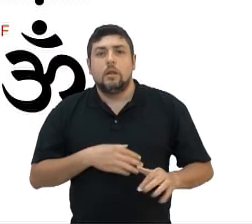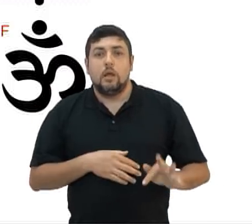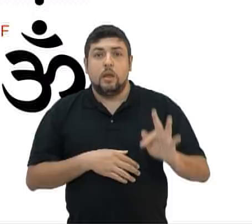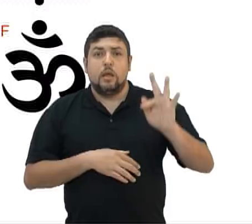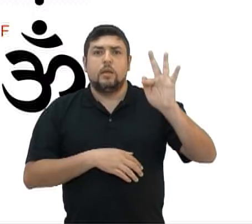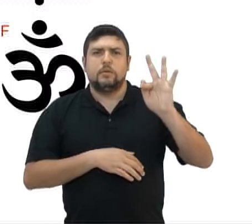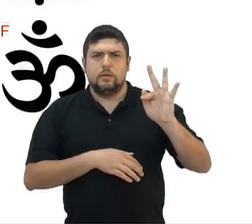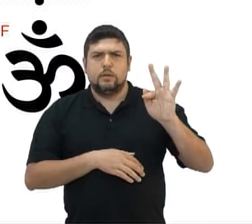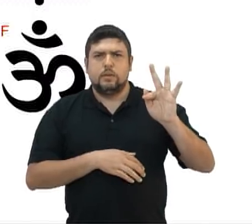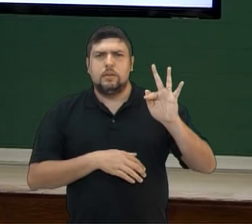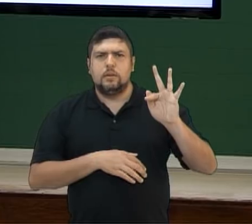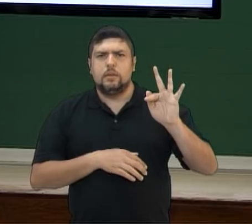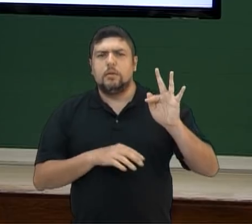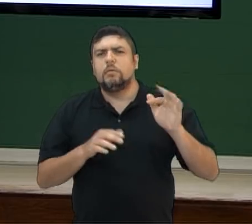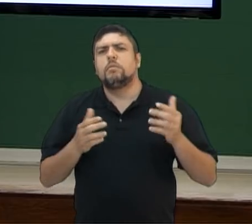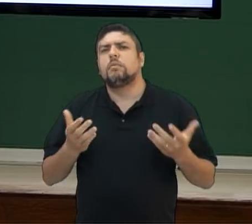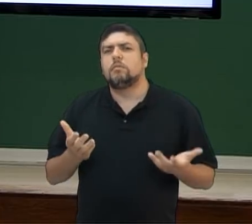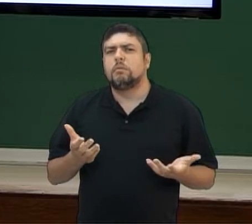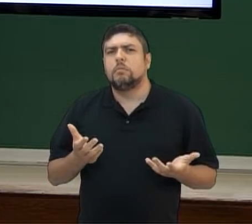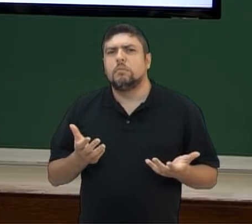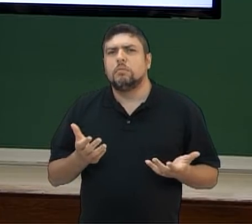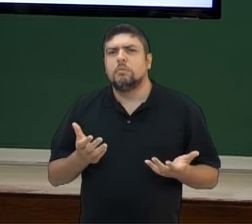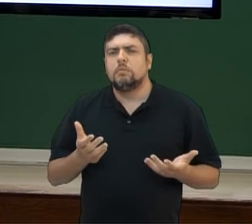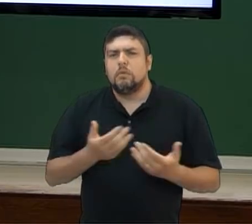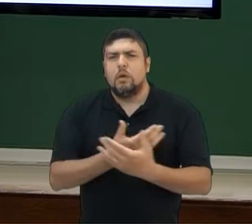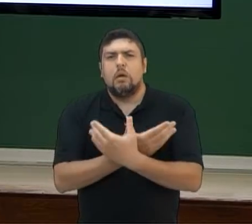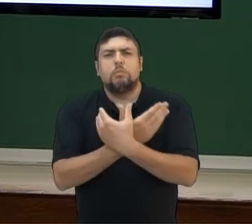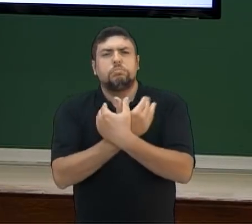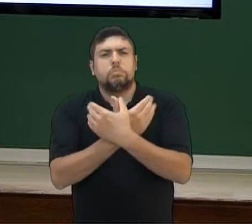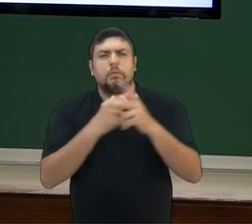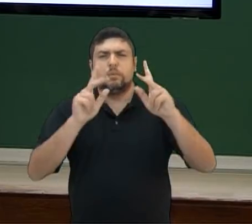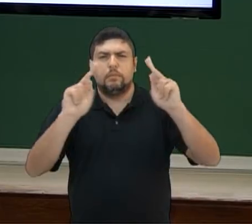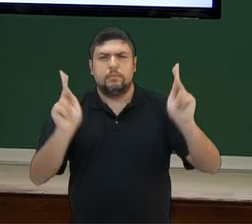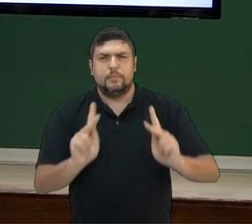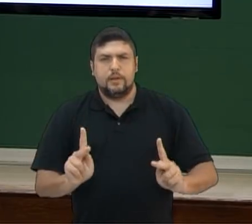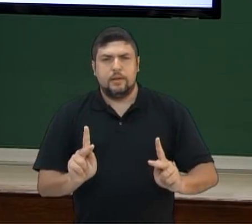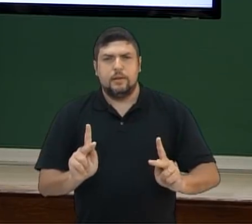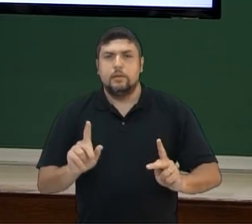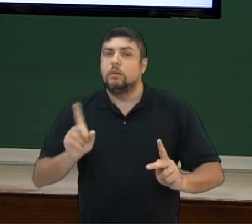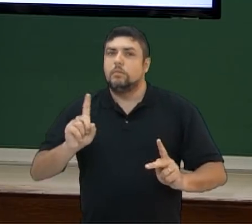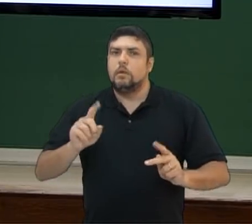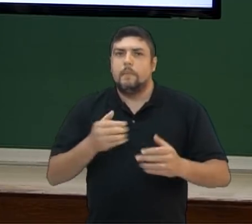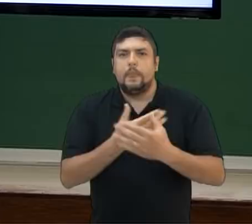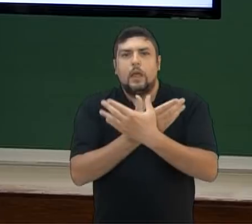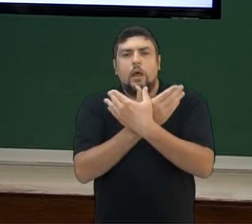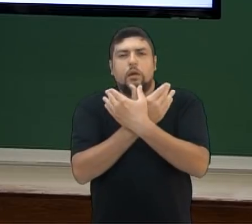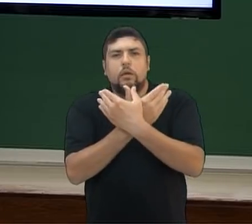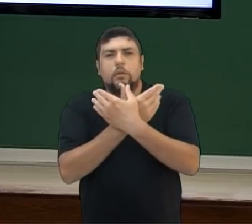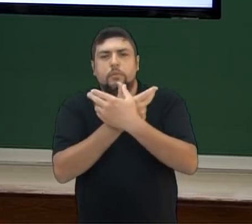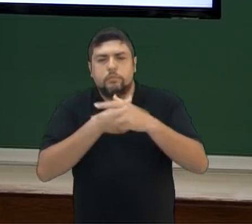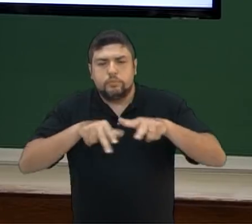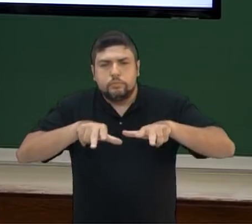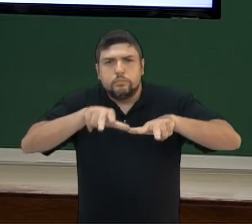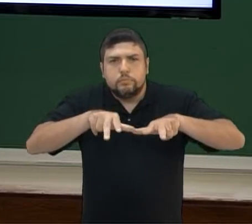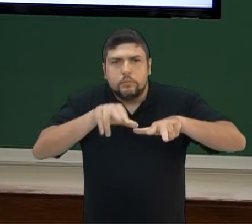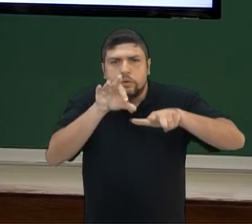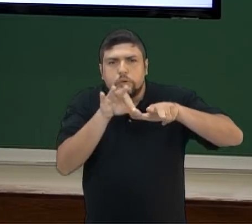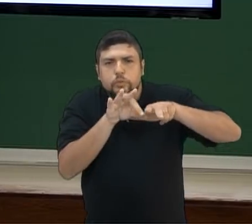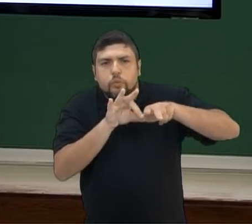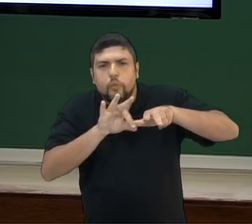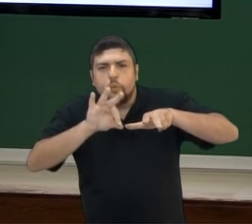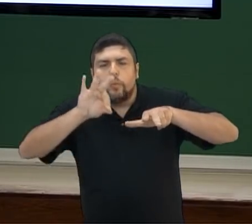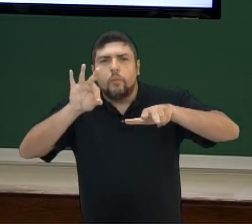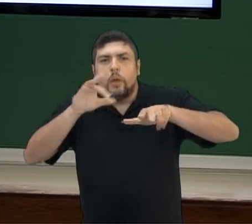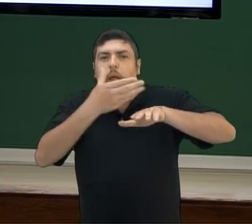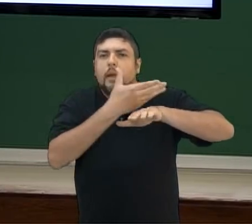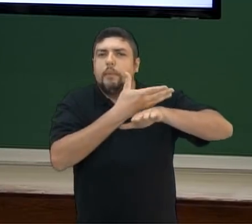símbolo religioso? Seria a pomba da paz? Não, a pomba da paz tem um ramo no pé e, em geral, ela é branca, então é um